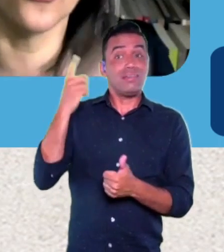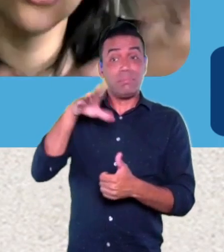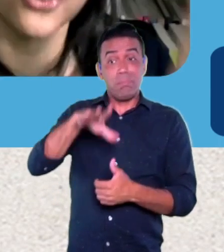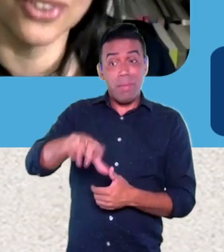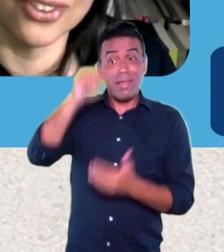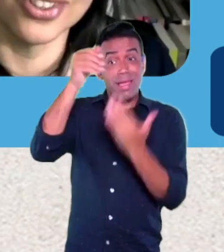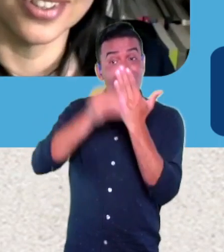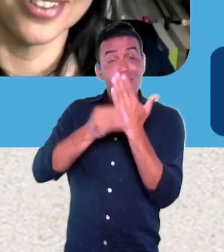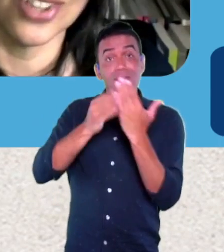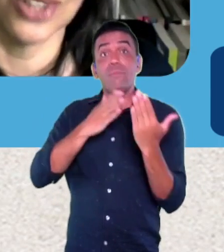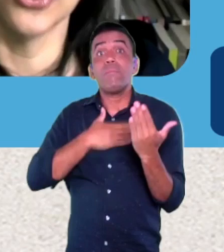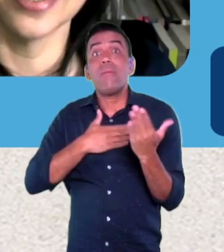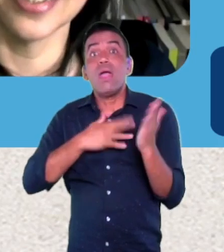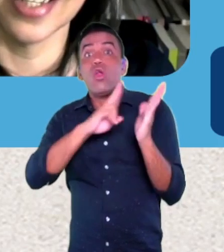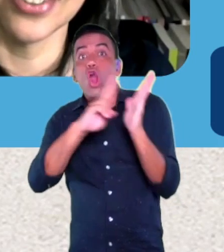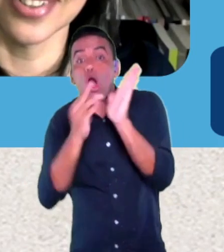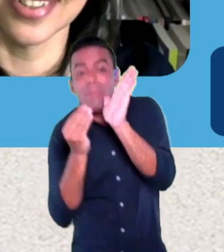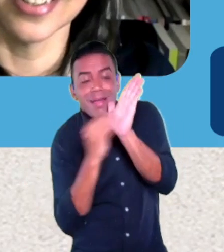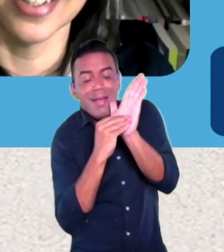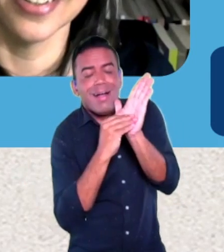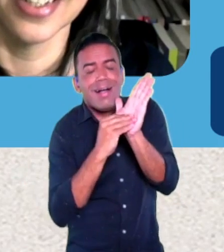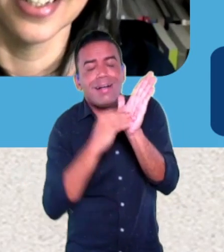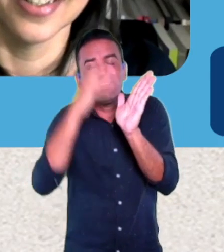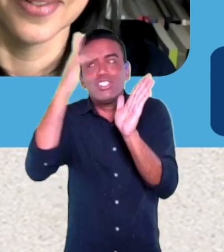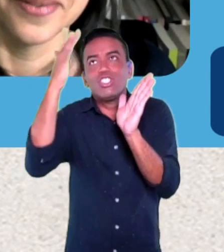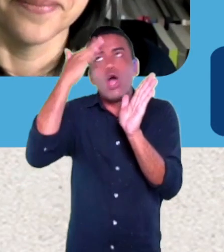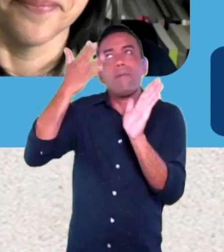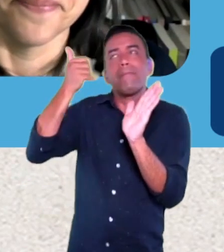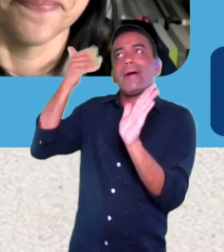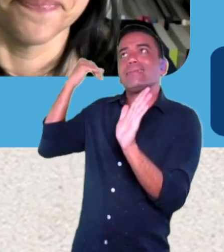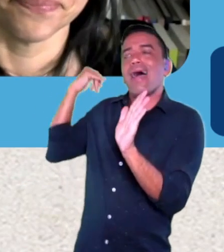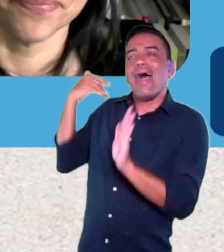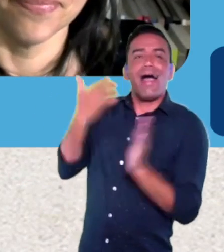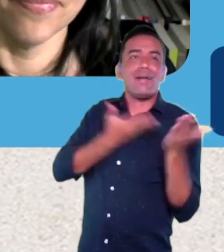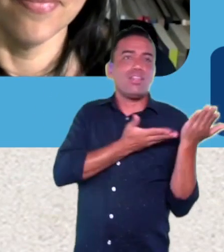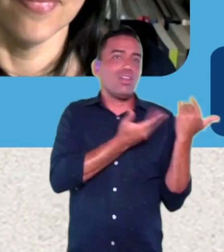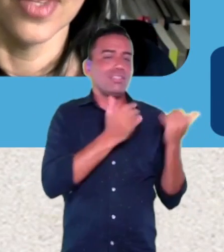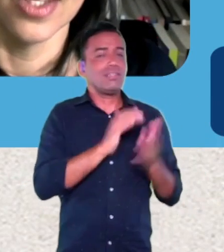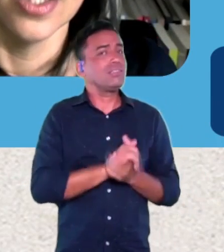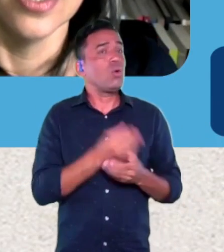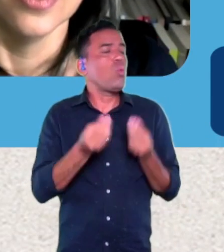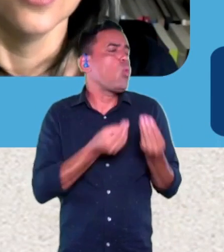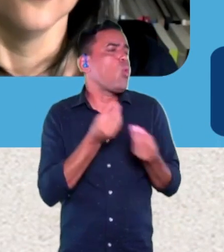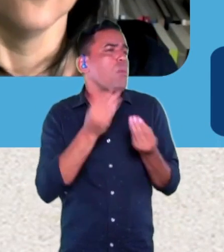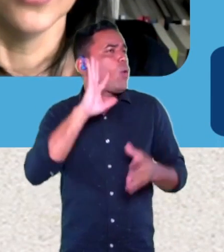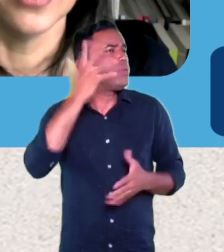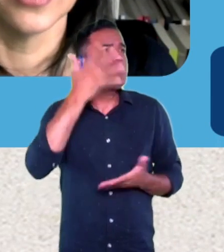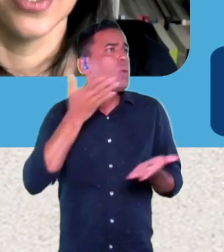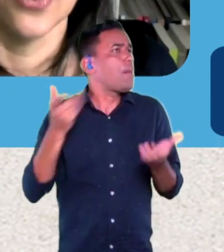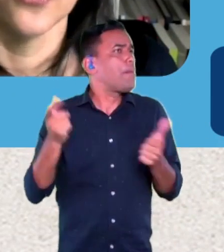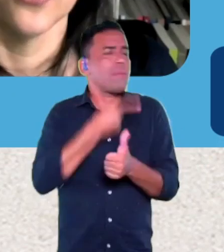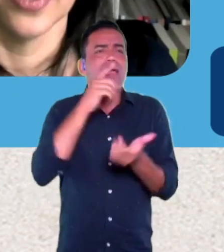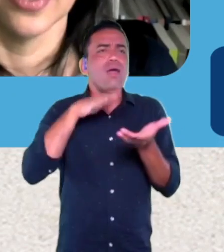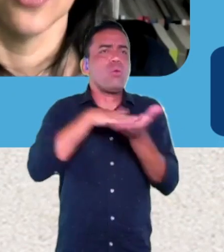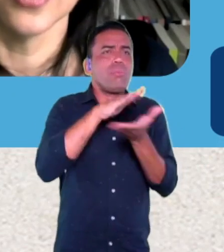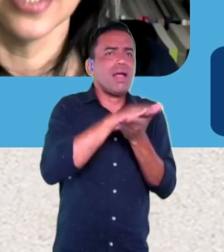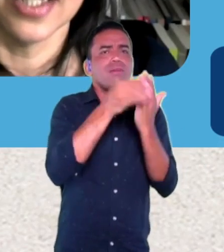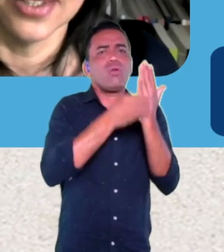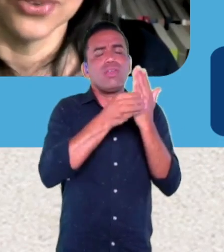Aquele sonho de Aham. adolescente, assim, E né? como que foi a repercussão aí desse primeiro lançamento? Foi